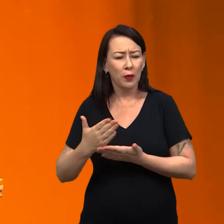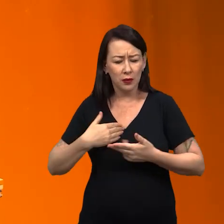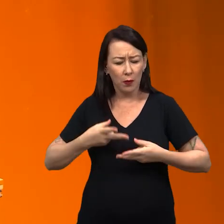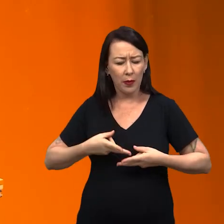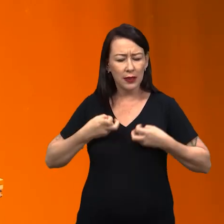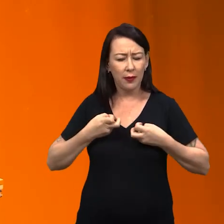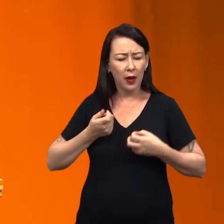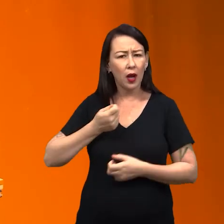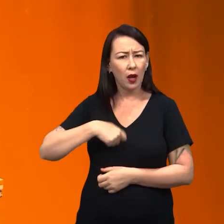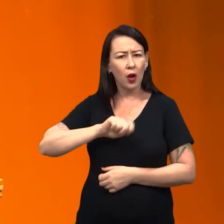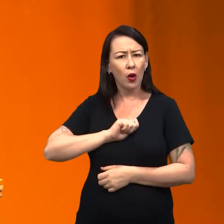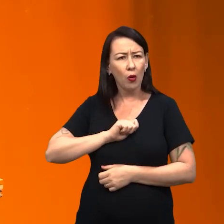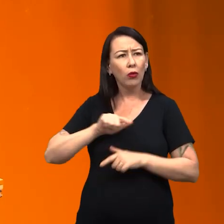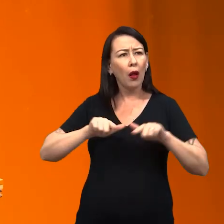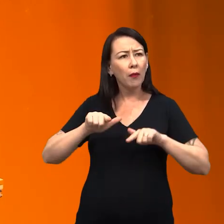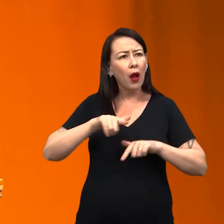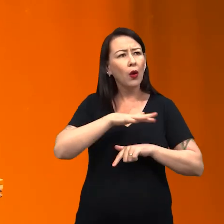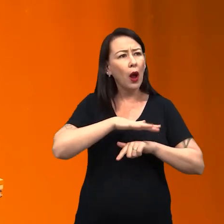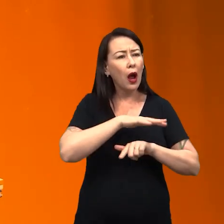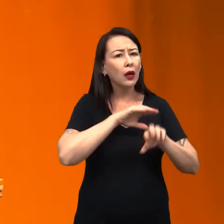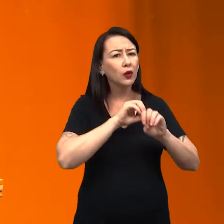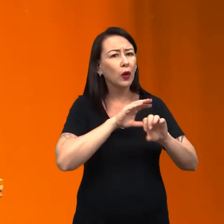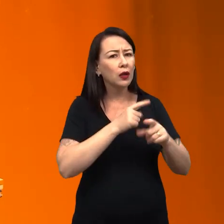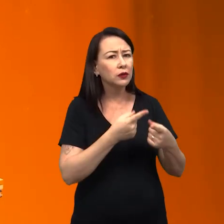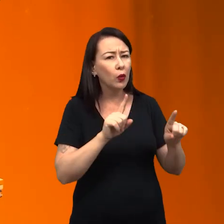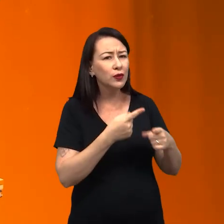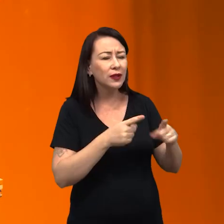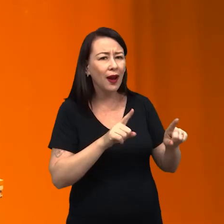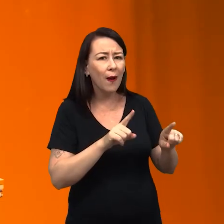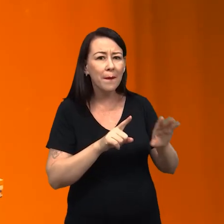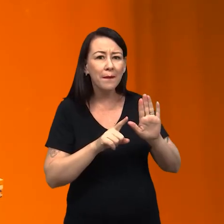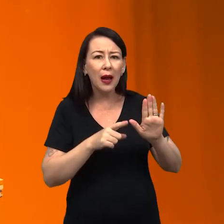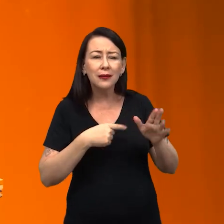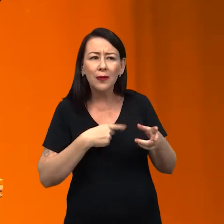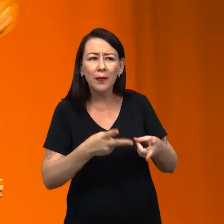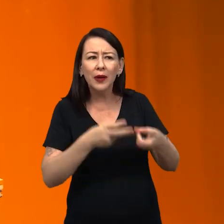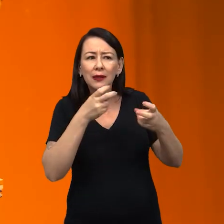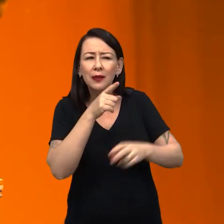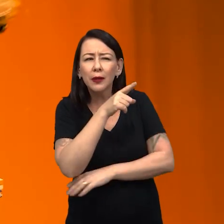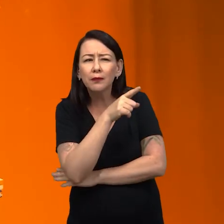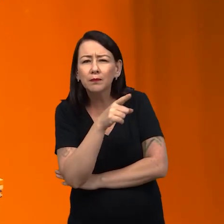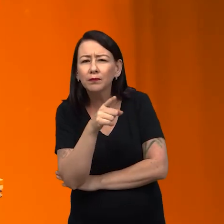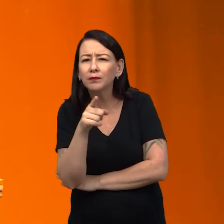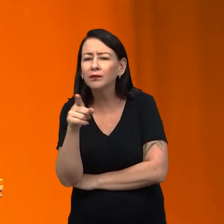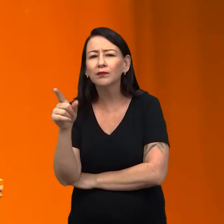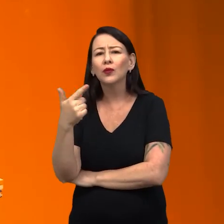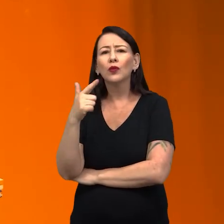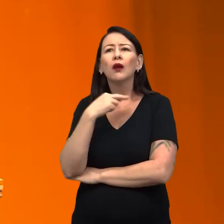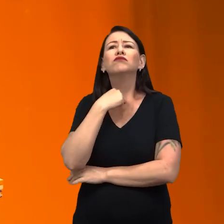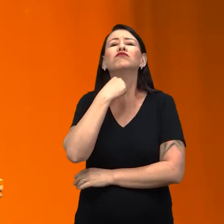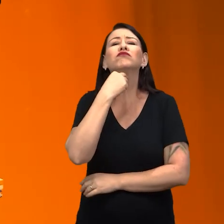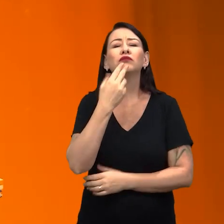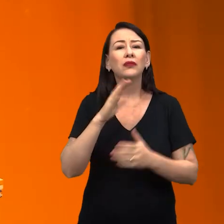musical, e eu começo a perceber que as crianças não afinavam. Eu, né,